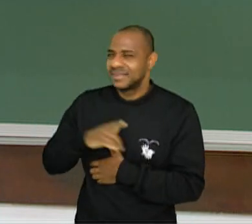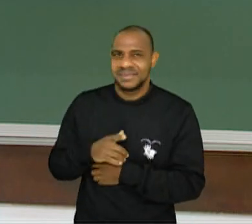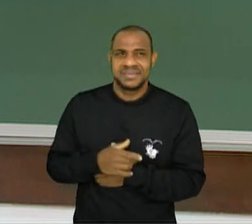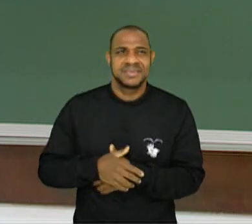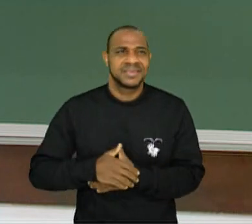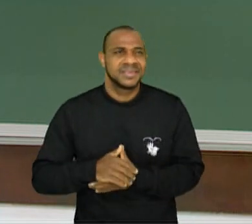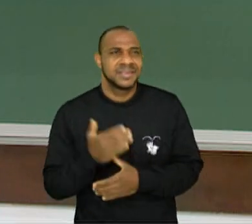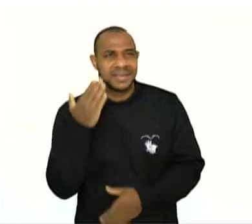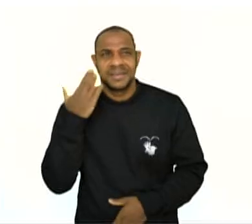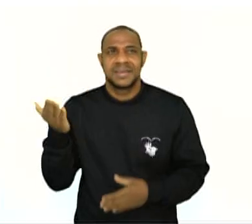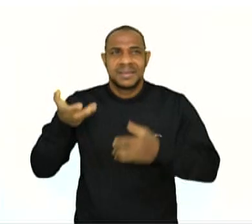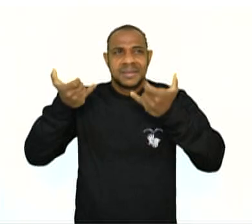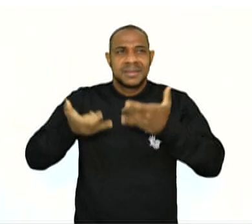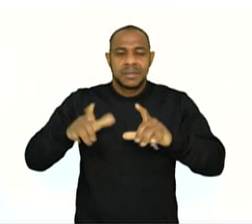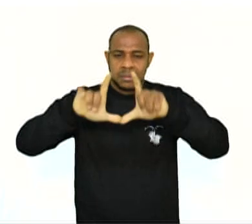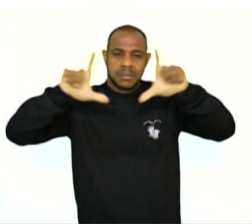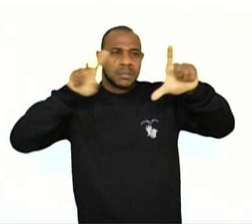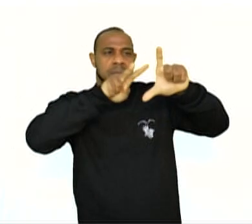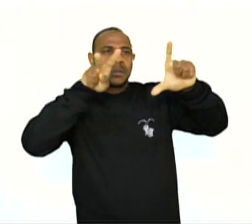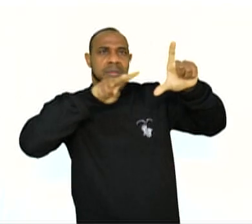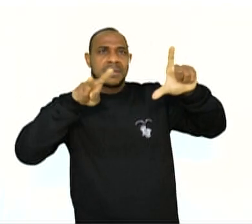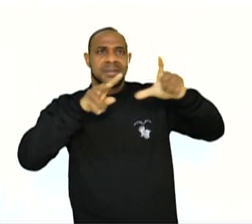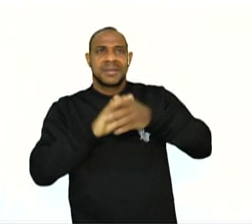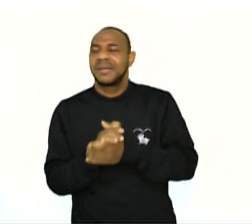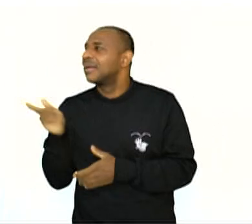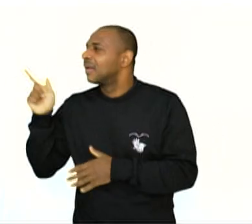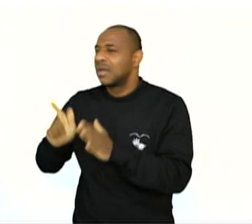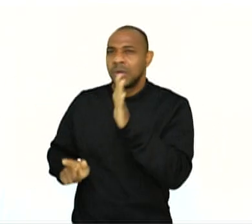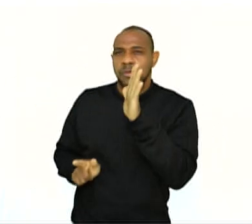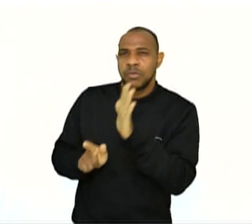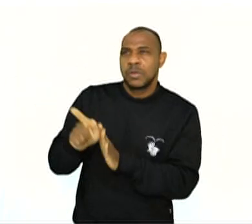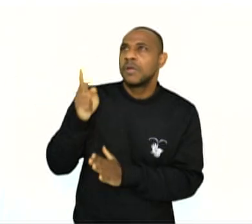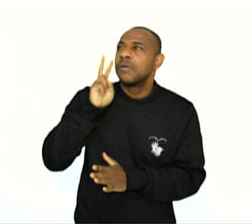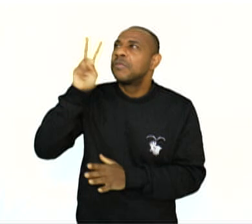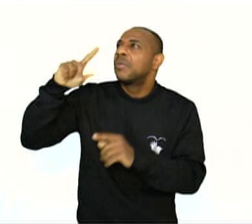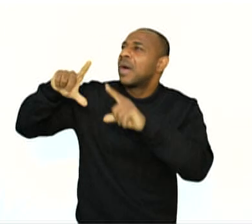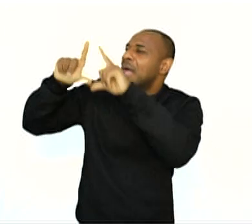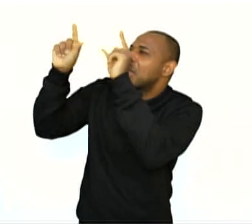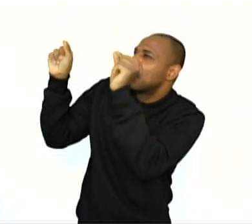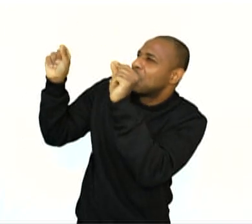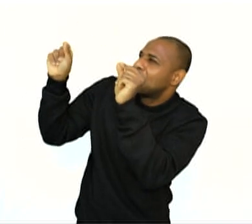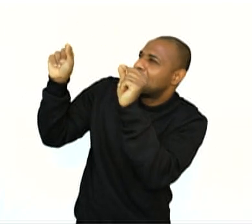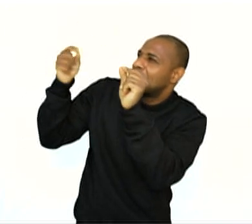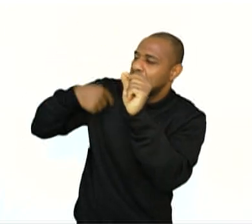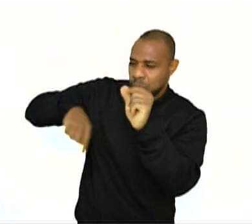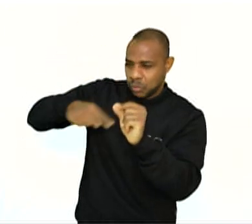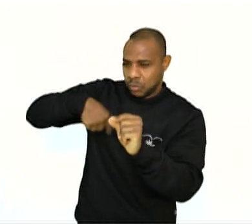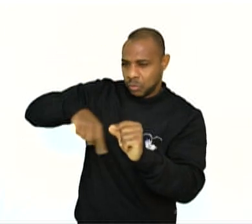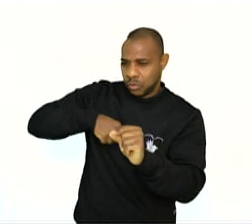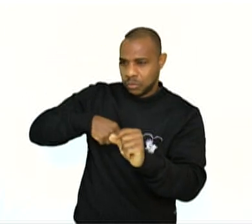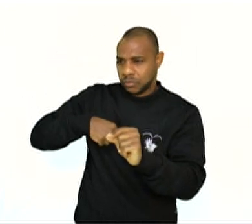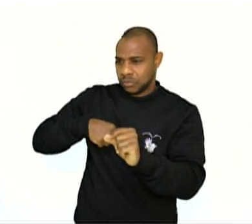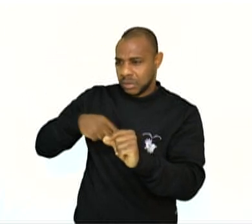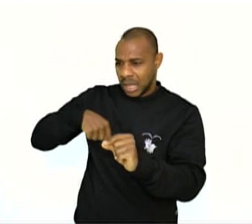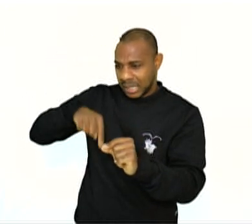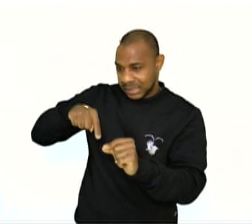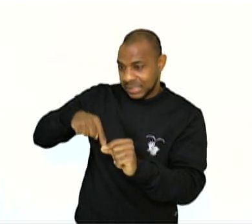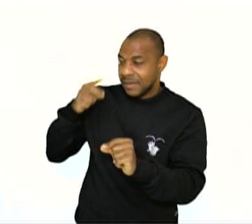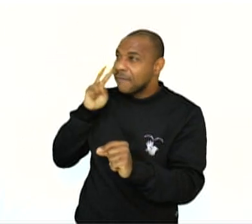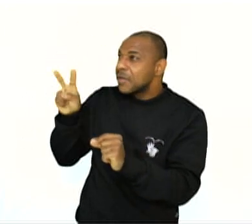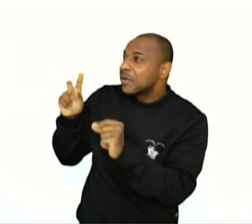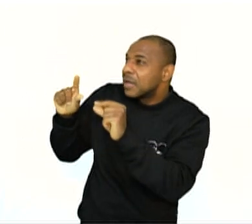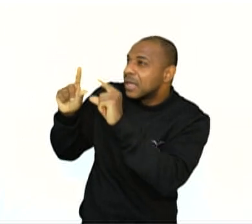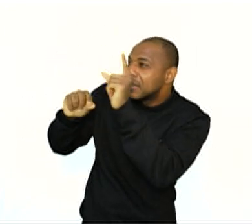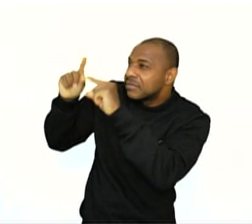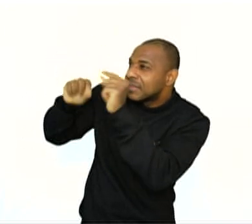anticomunistas. No cartaz diz: com foguetes viram a lua, conosco viram estrelas. E tem lá